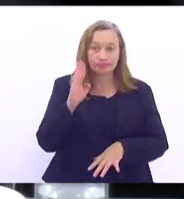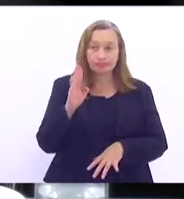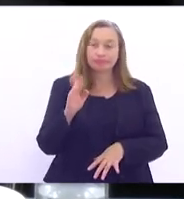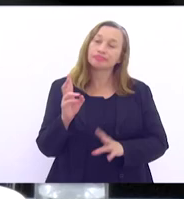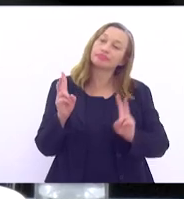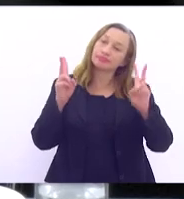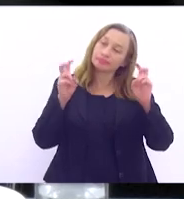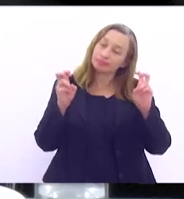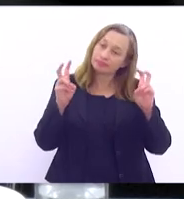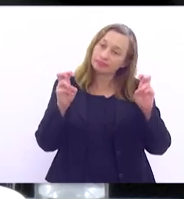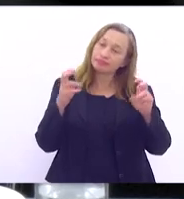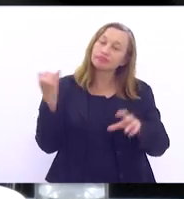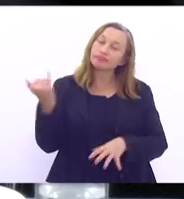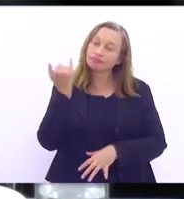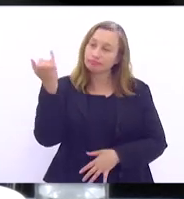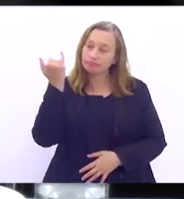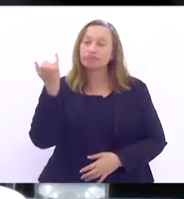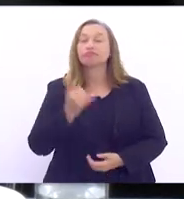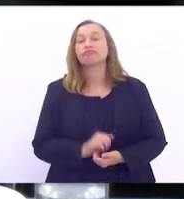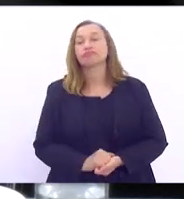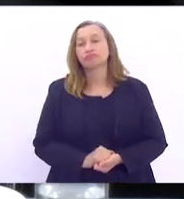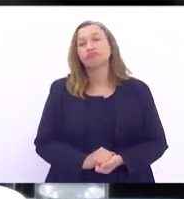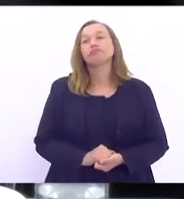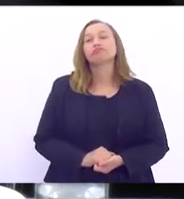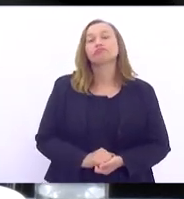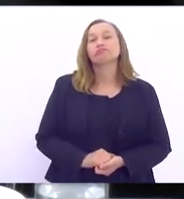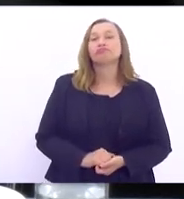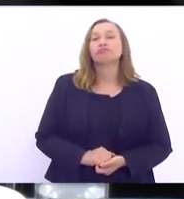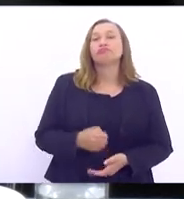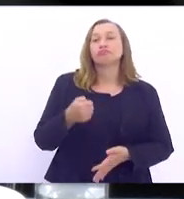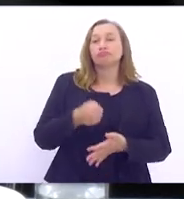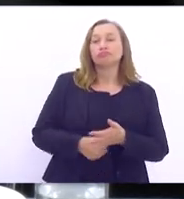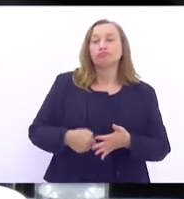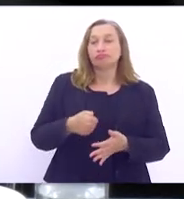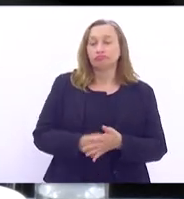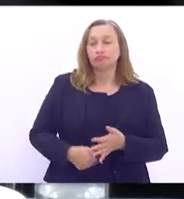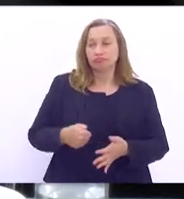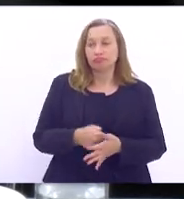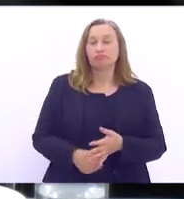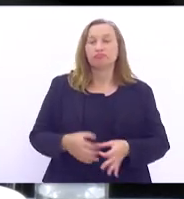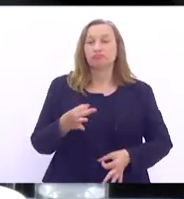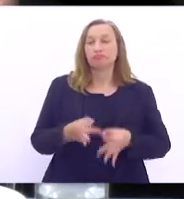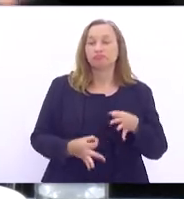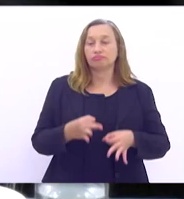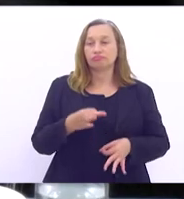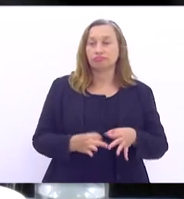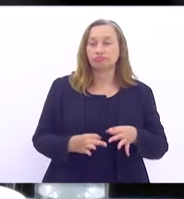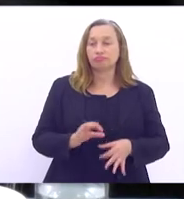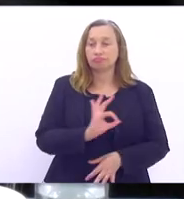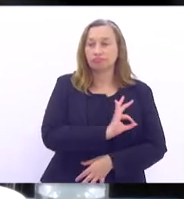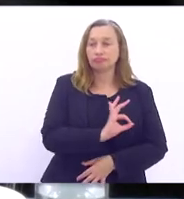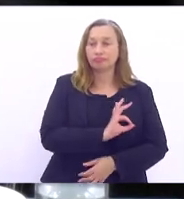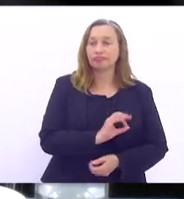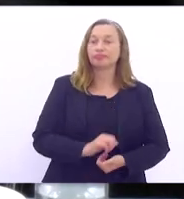assunto politicamente importante. Verdade. E uma reivindicação justíssima da polícia,